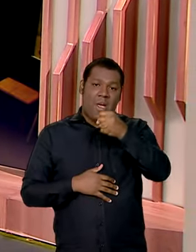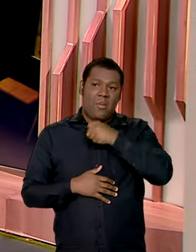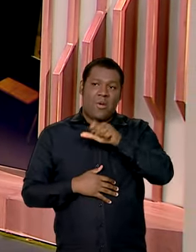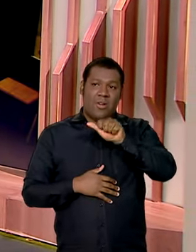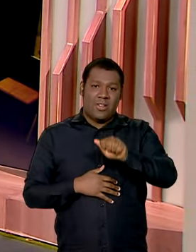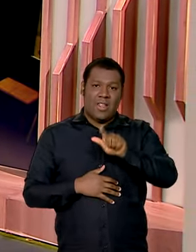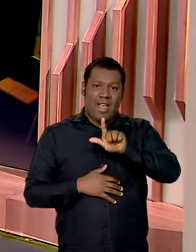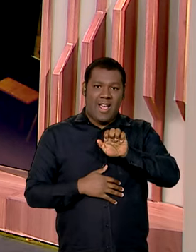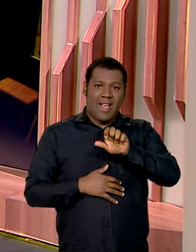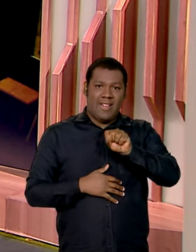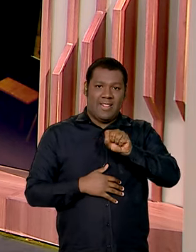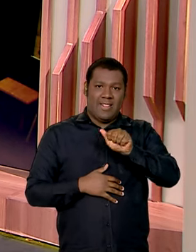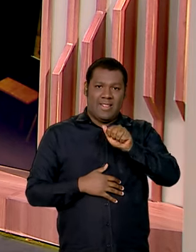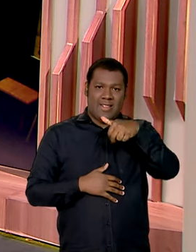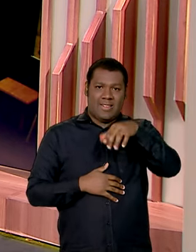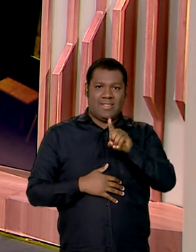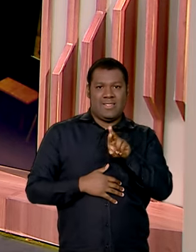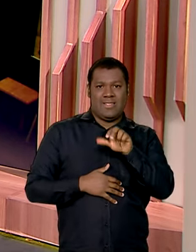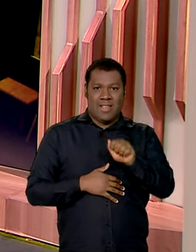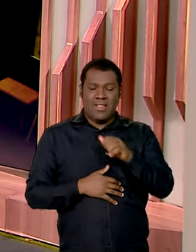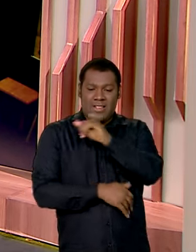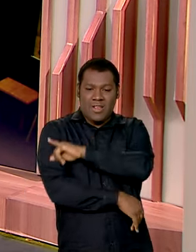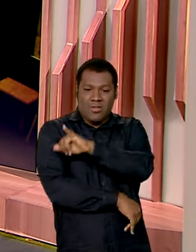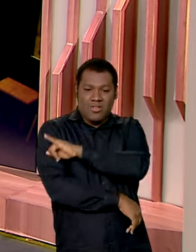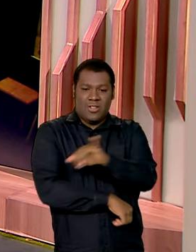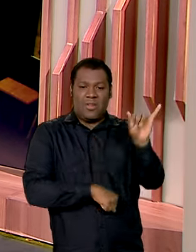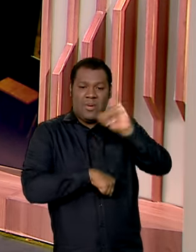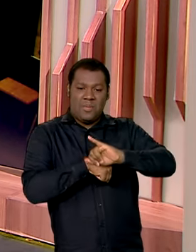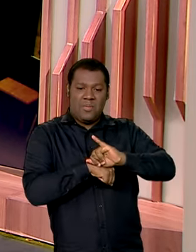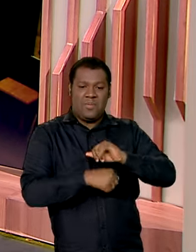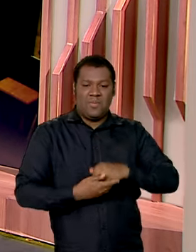da capital carioca. Bom dia, Alessandra.